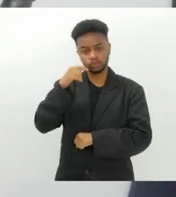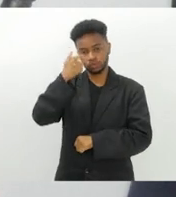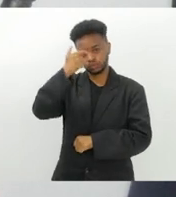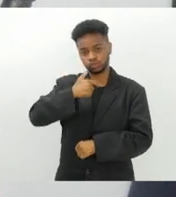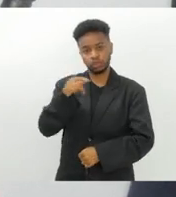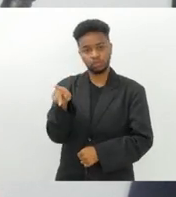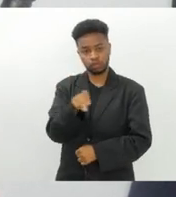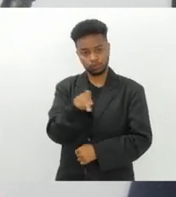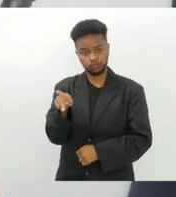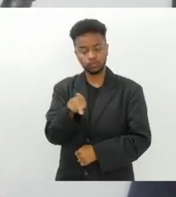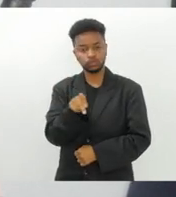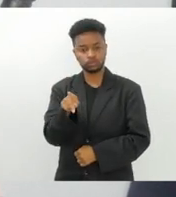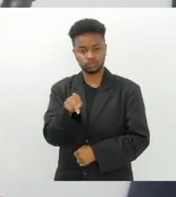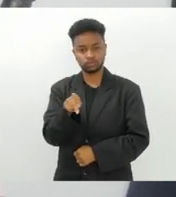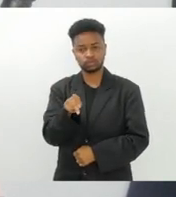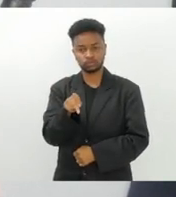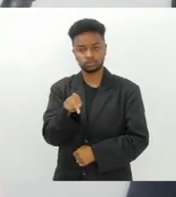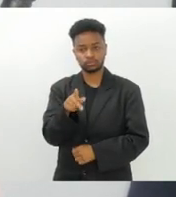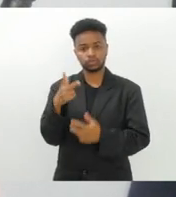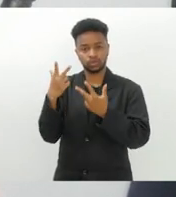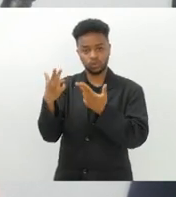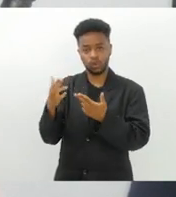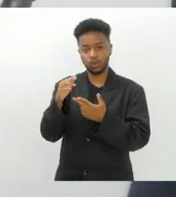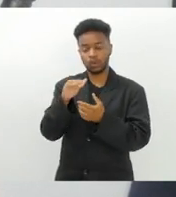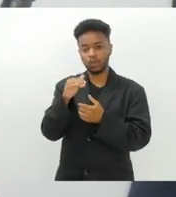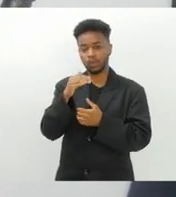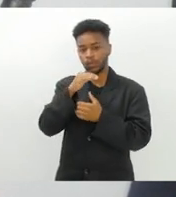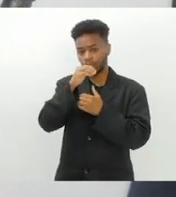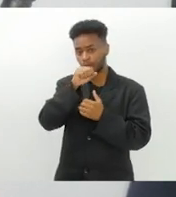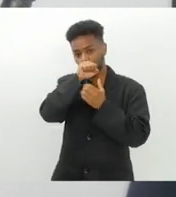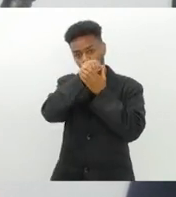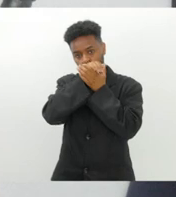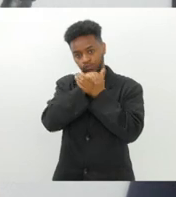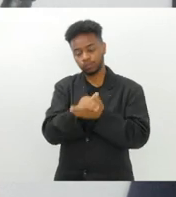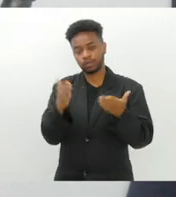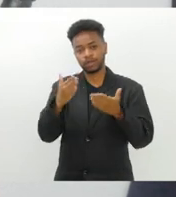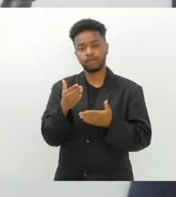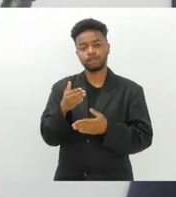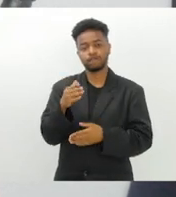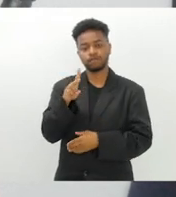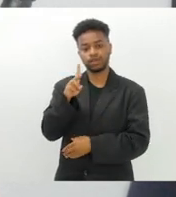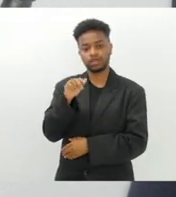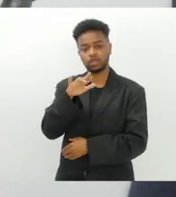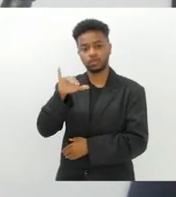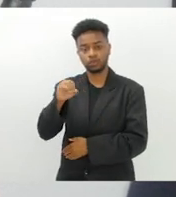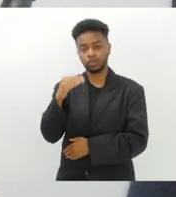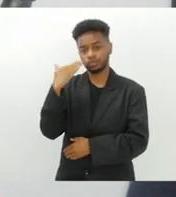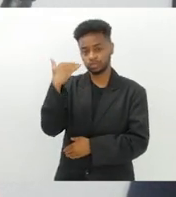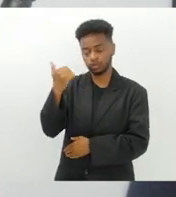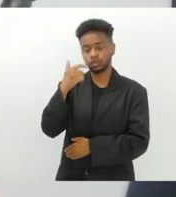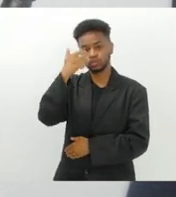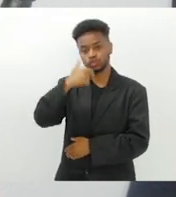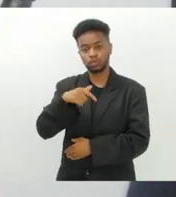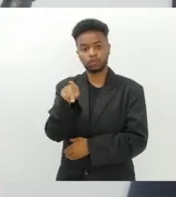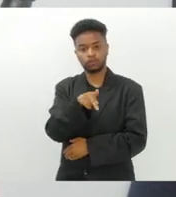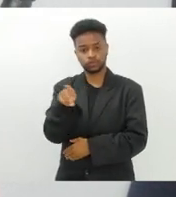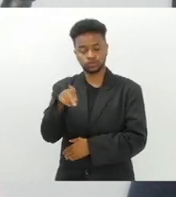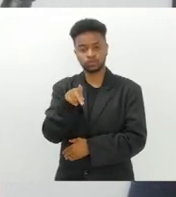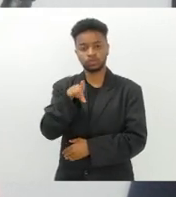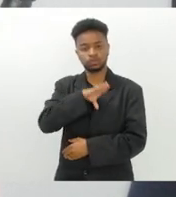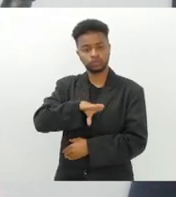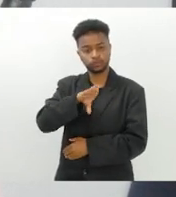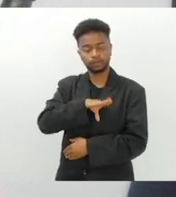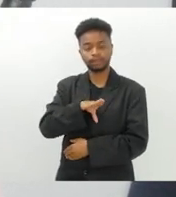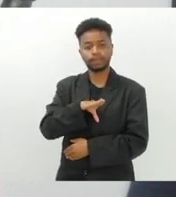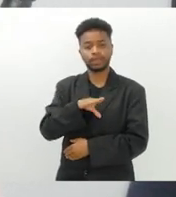professor, como o pai Vaguinho me chamou, professor, sou professor de língua portuguesa do município de Niterói, do município